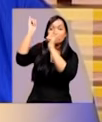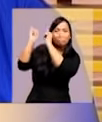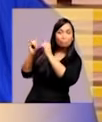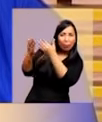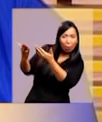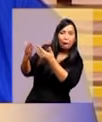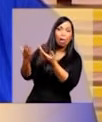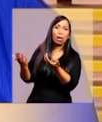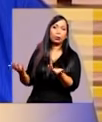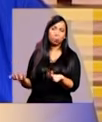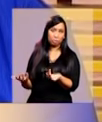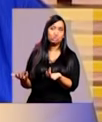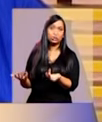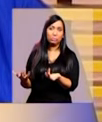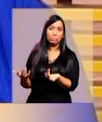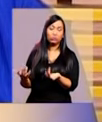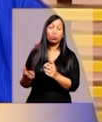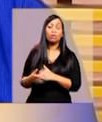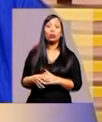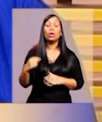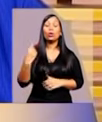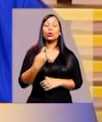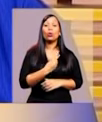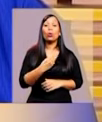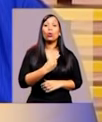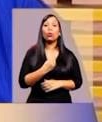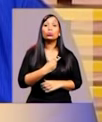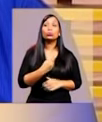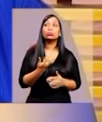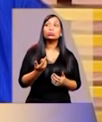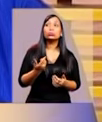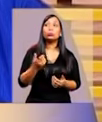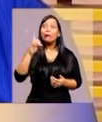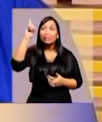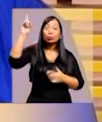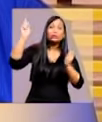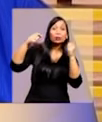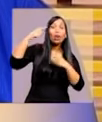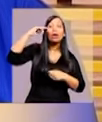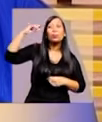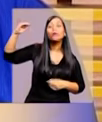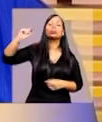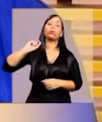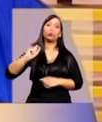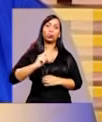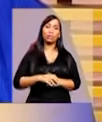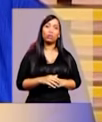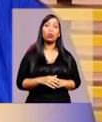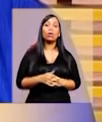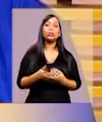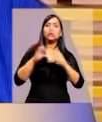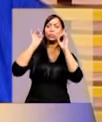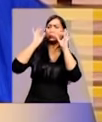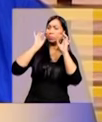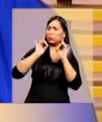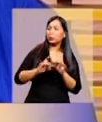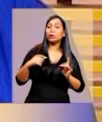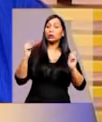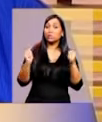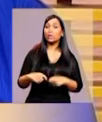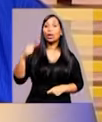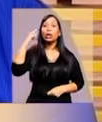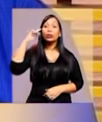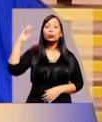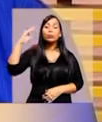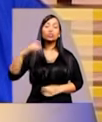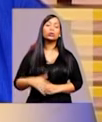figura, pelo menos não personificada. A noção mais próxima de Deus que se poderia imaginar, ou de divindade que se